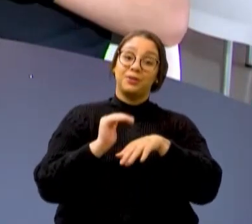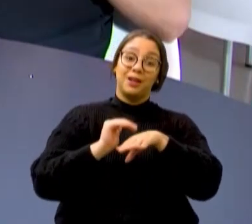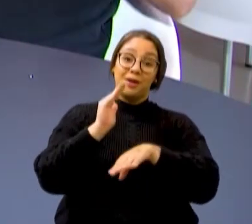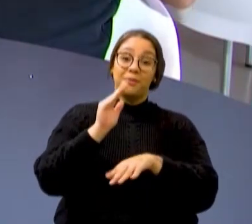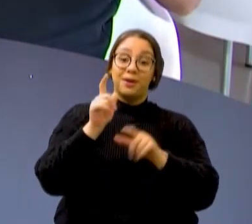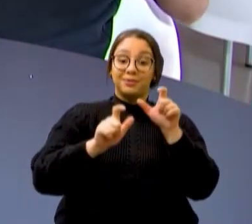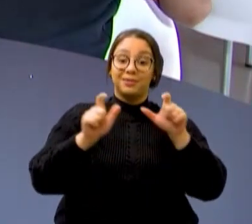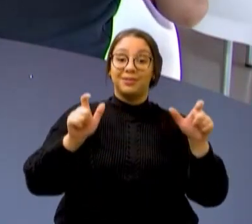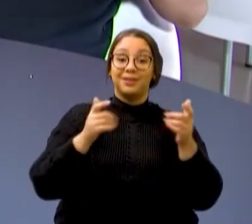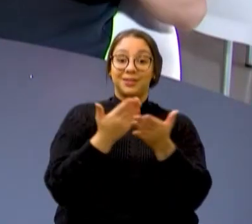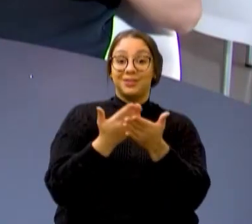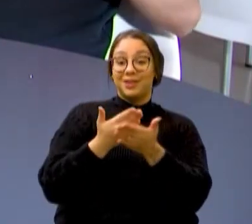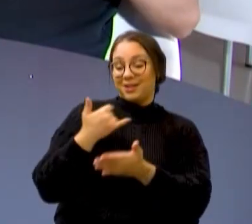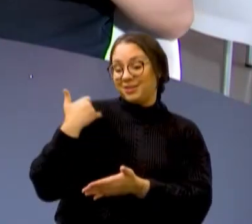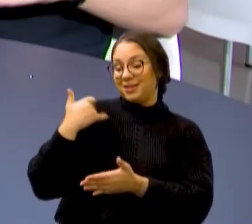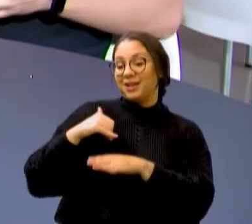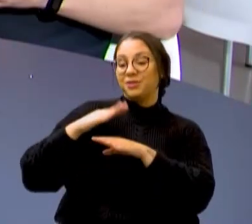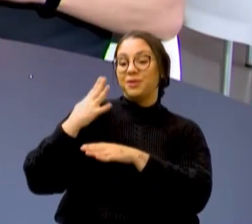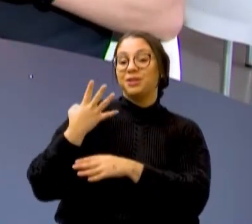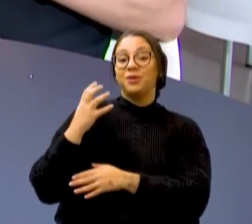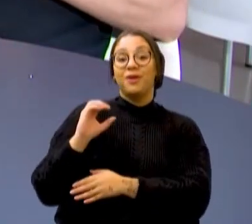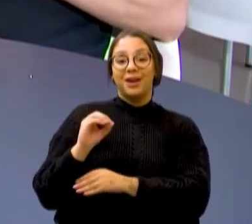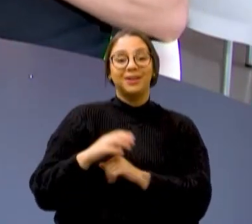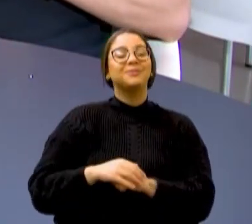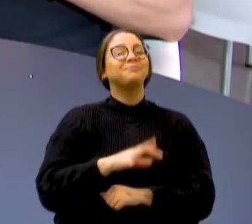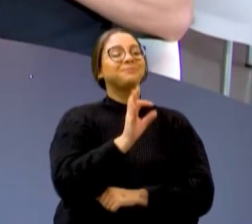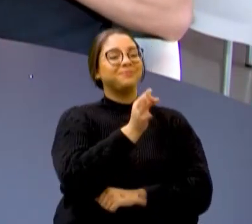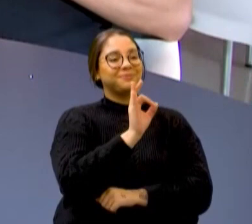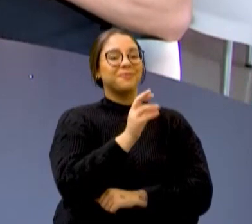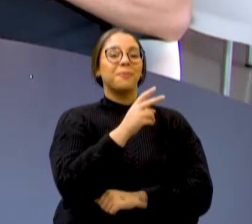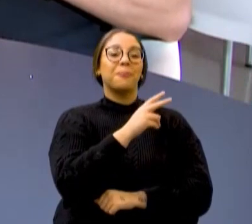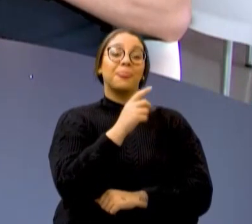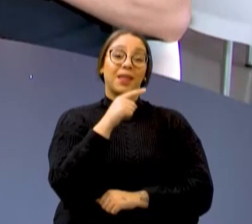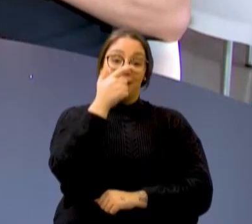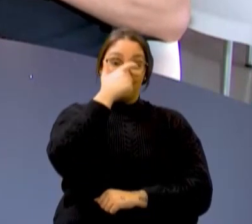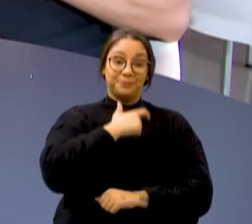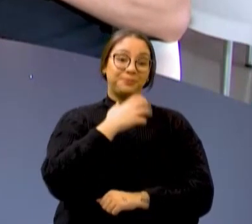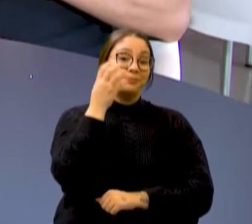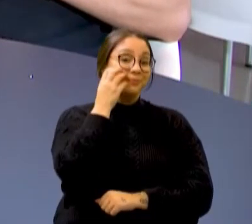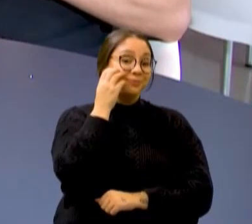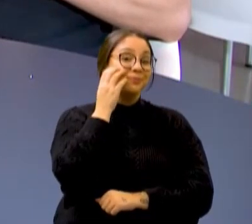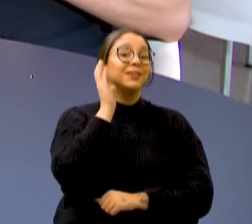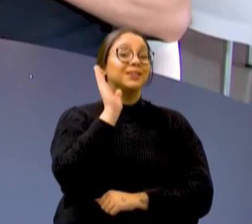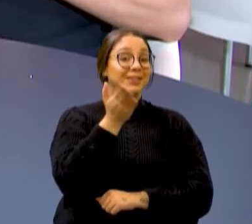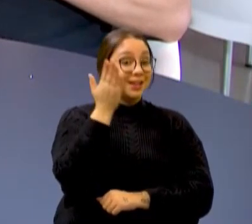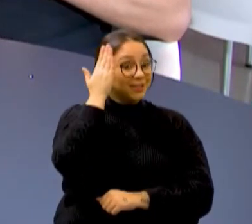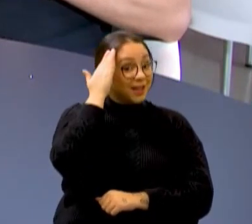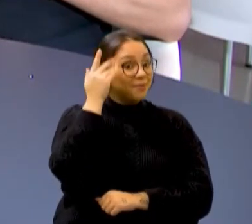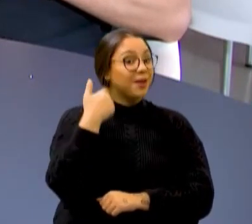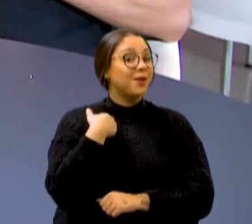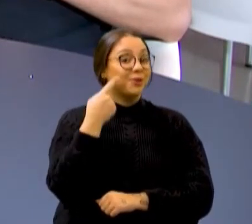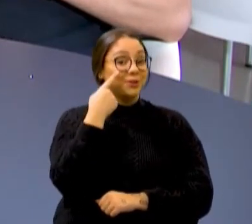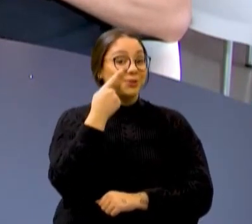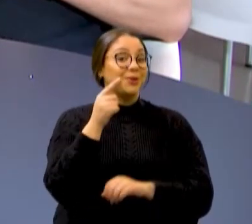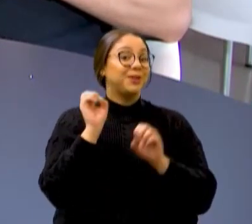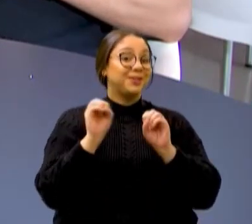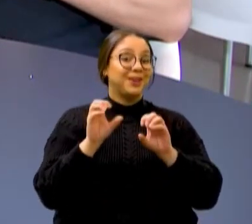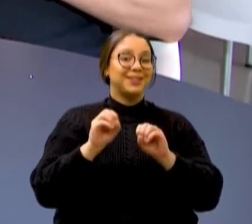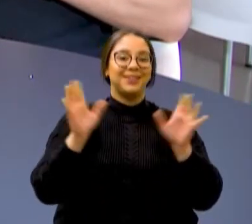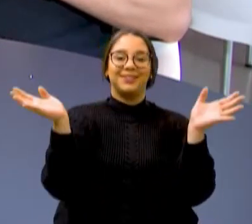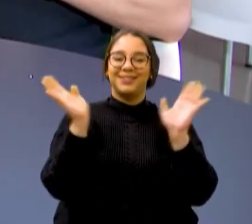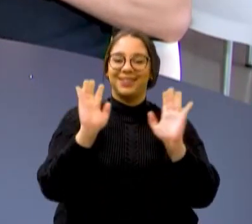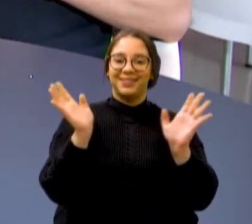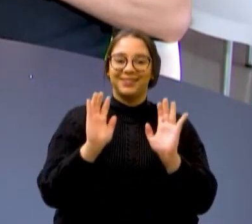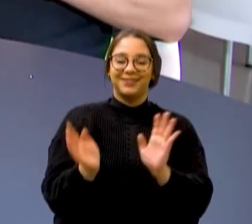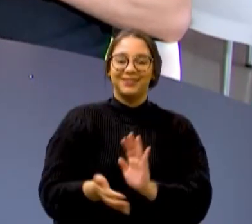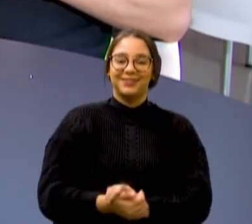com vocês e com todos os estudantes acima de 40. É isso aí, pessoal. Eu sou André Aranha e já sabe, né? Tô sempre, de olho